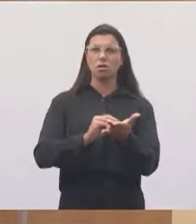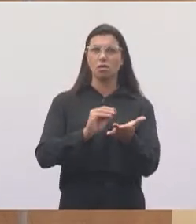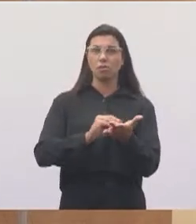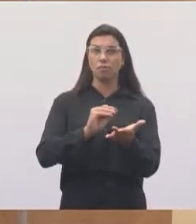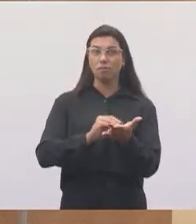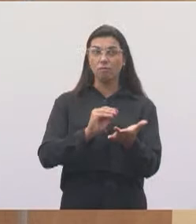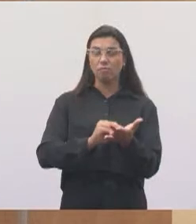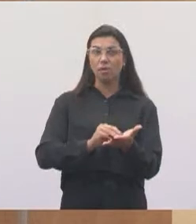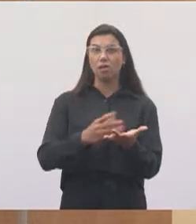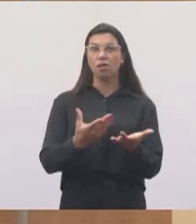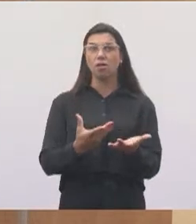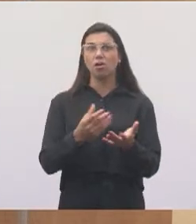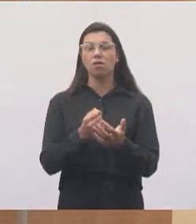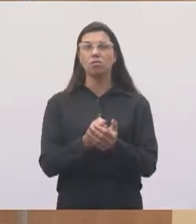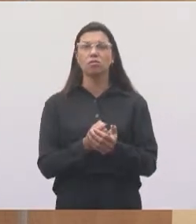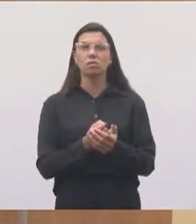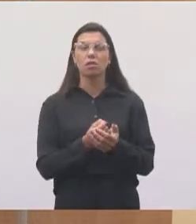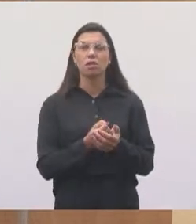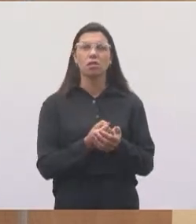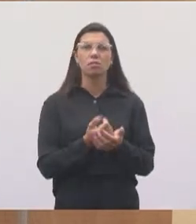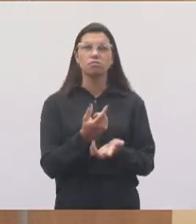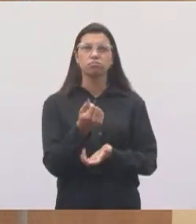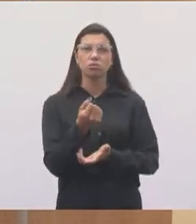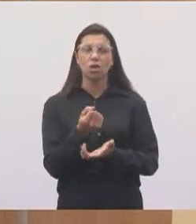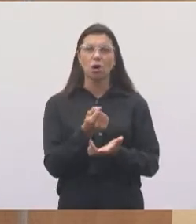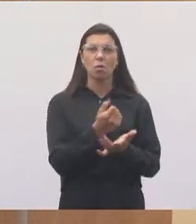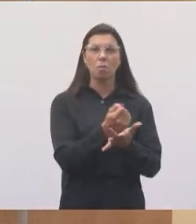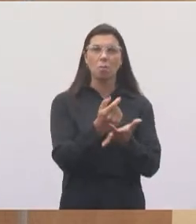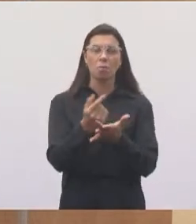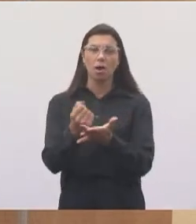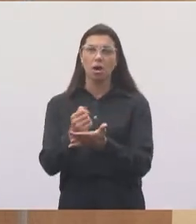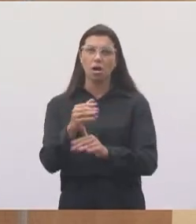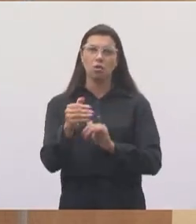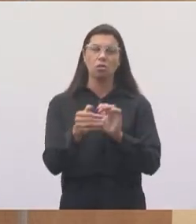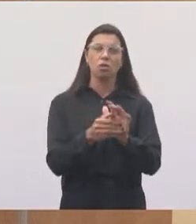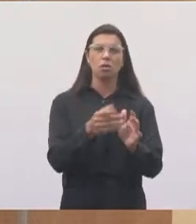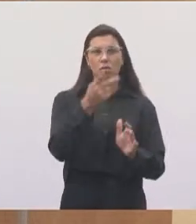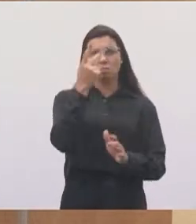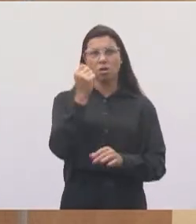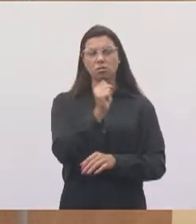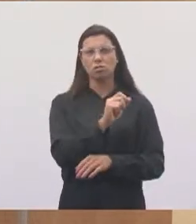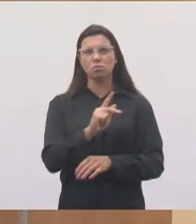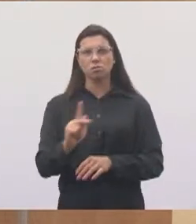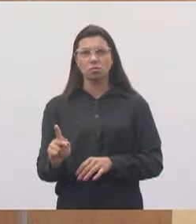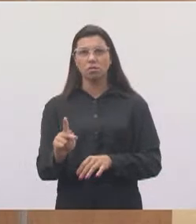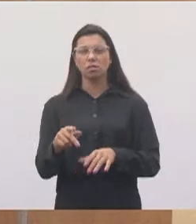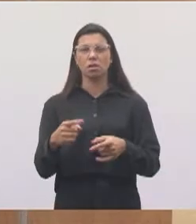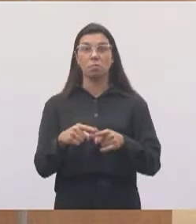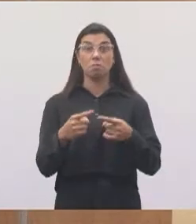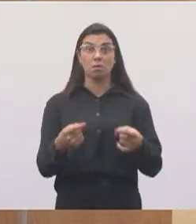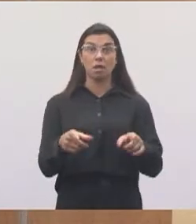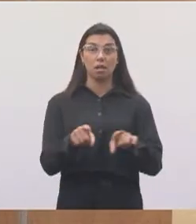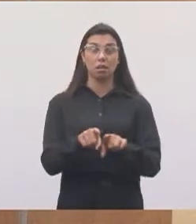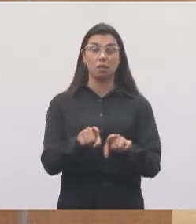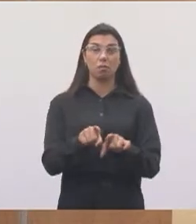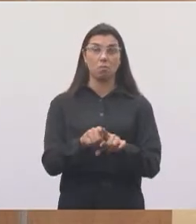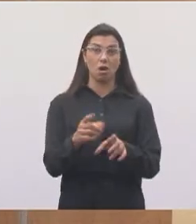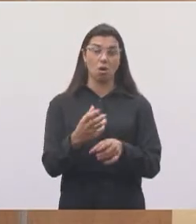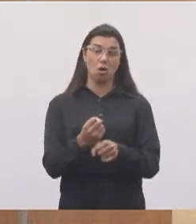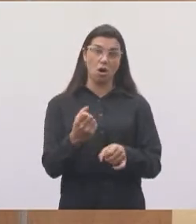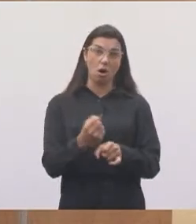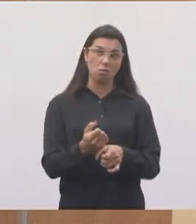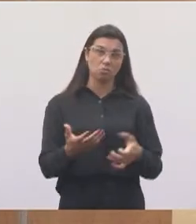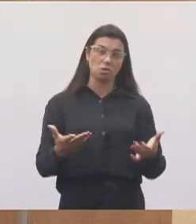para a cobertura do custeio normal. Porém, o atual plano de equacionamento do déficit